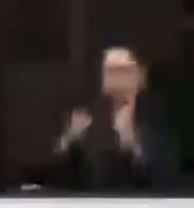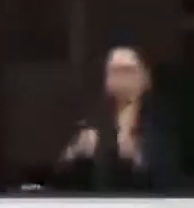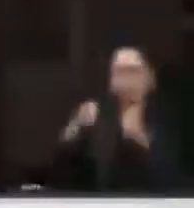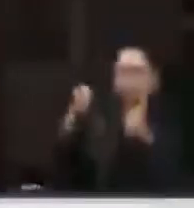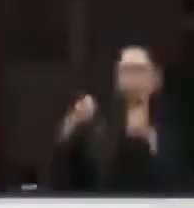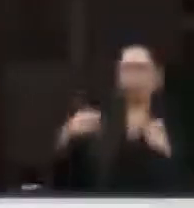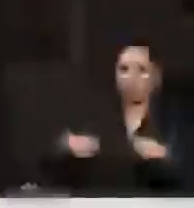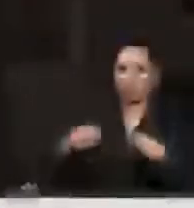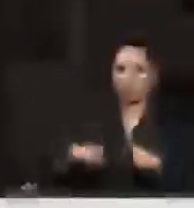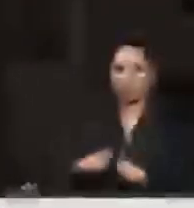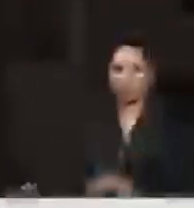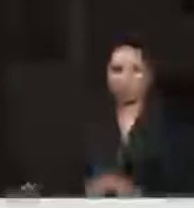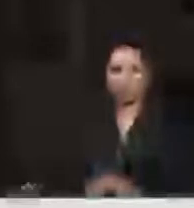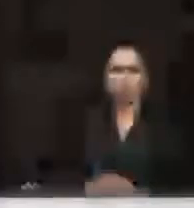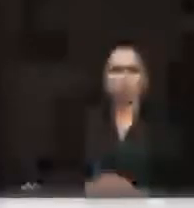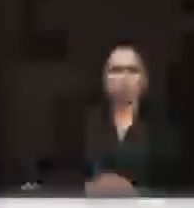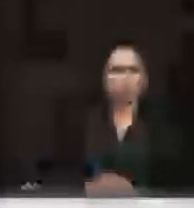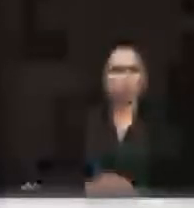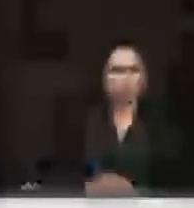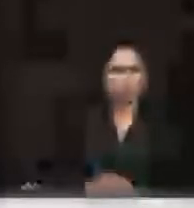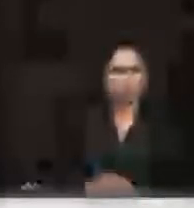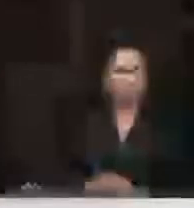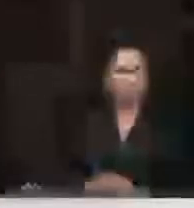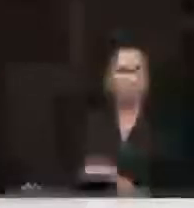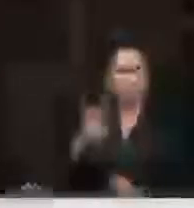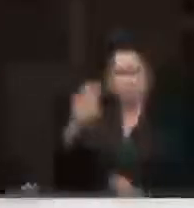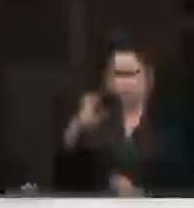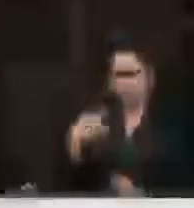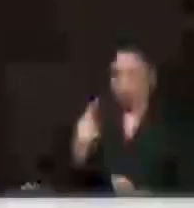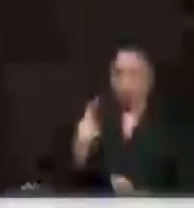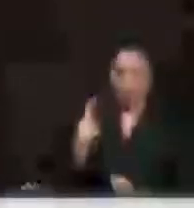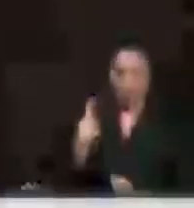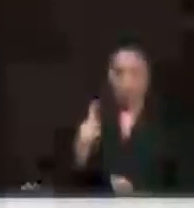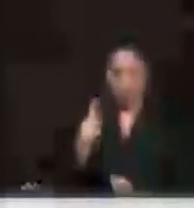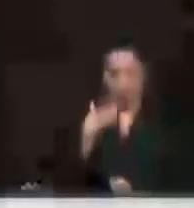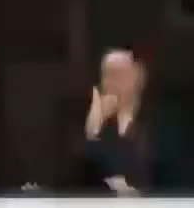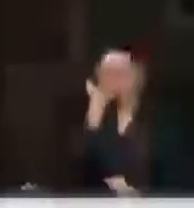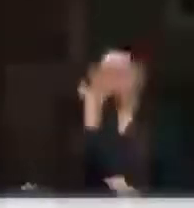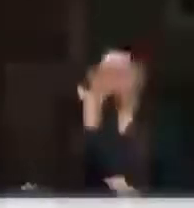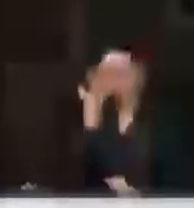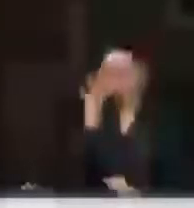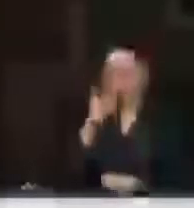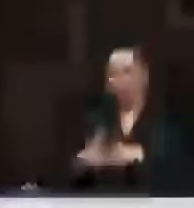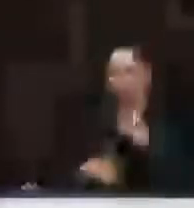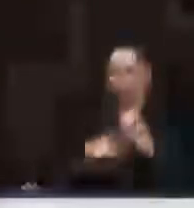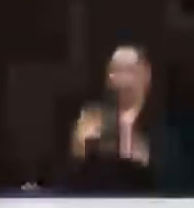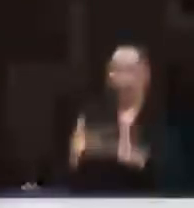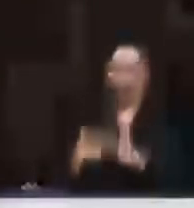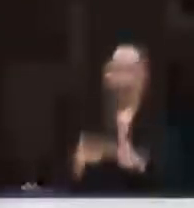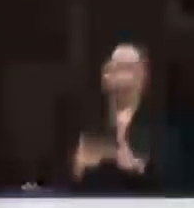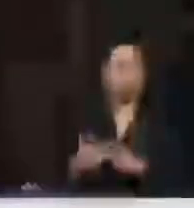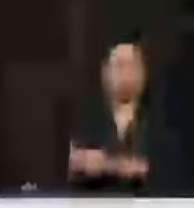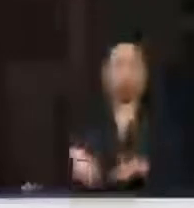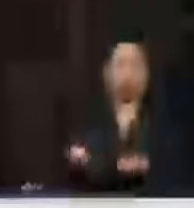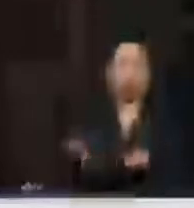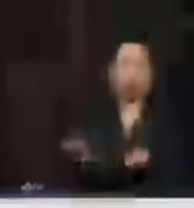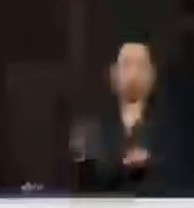Mas dentre os homenageados ou homenageadas, houve